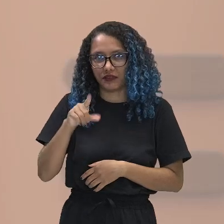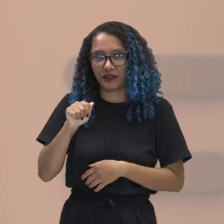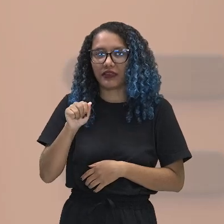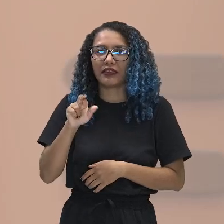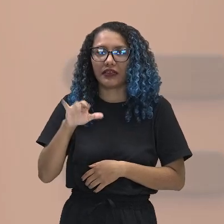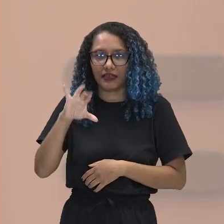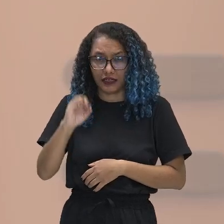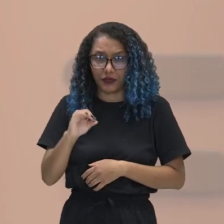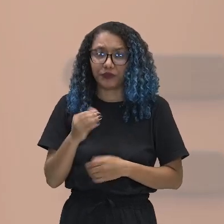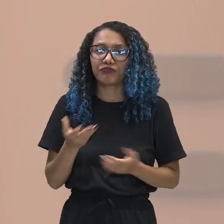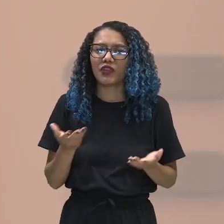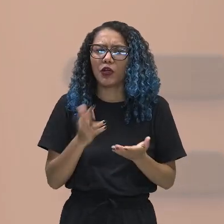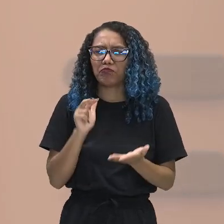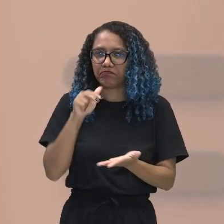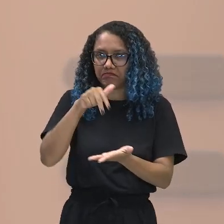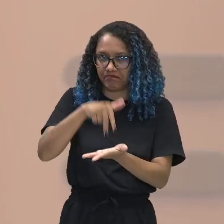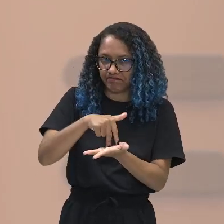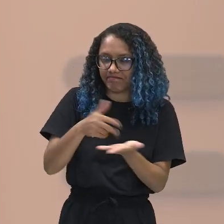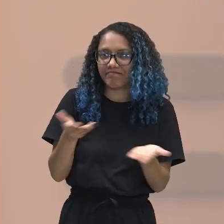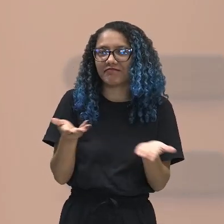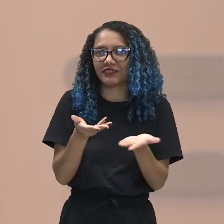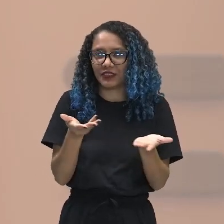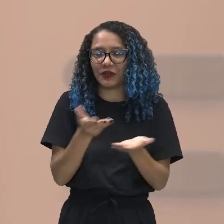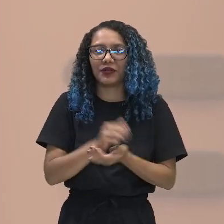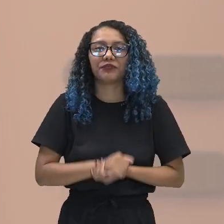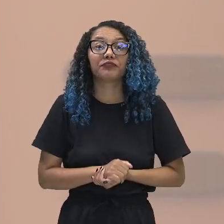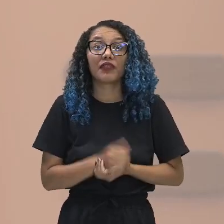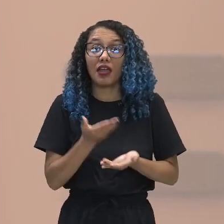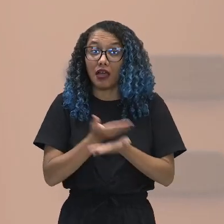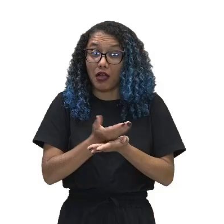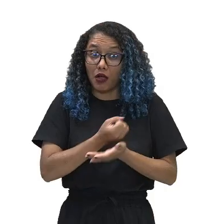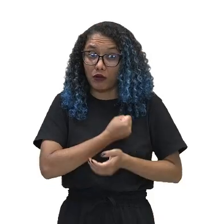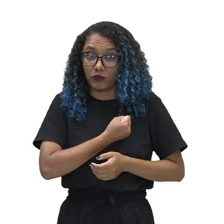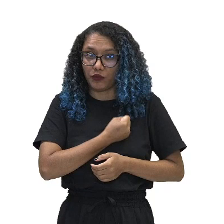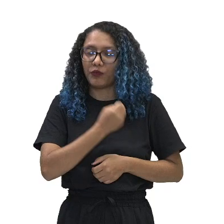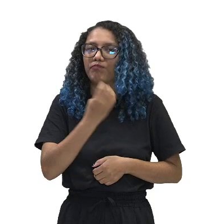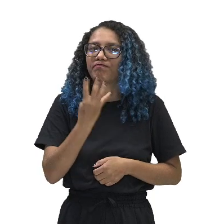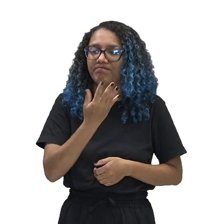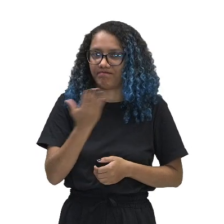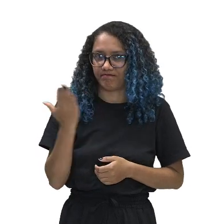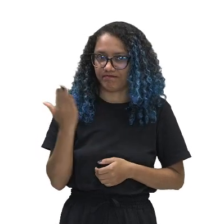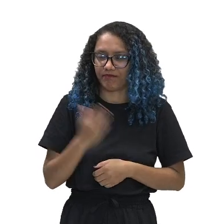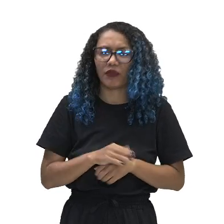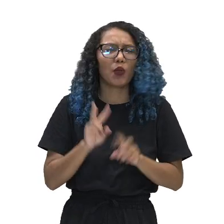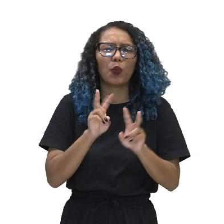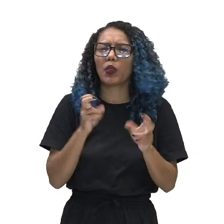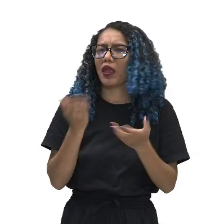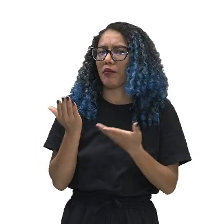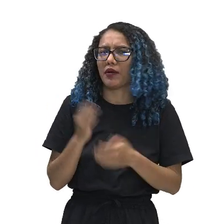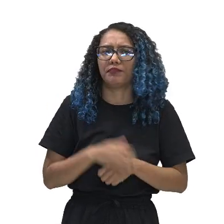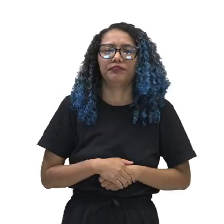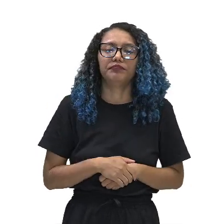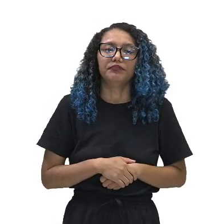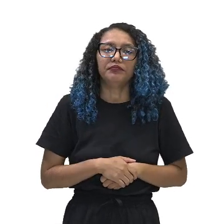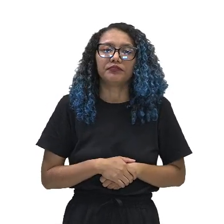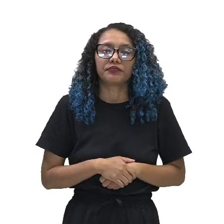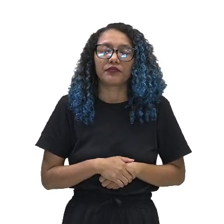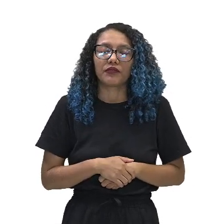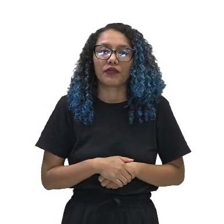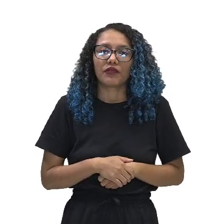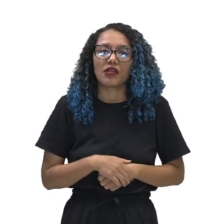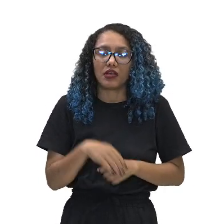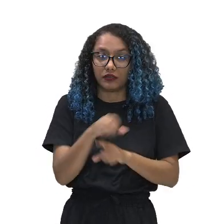Pinheiro e vou ficar com vocês nesta aula de número 4, cujo objeto de conhecimento é